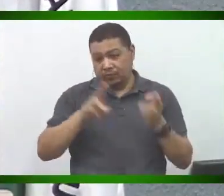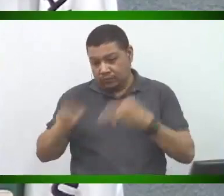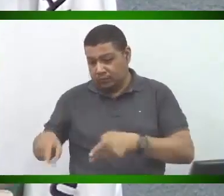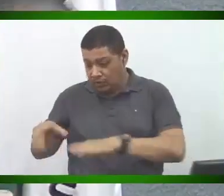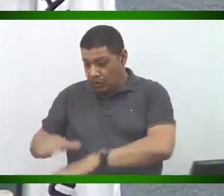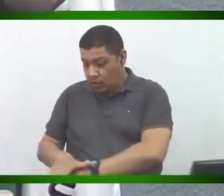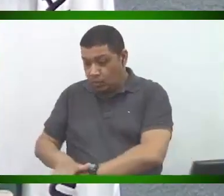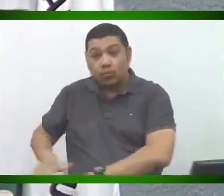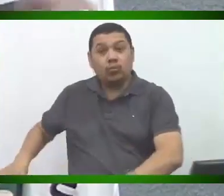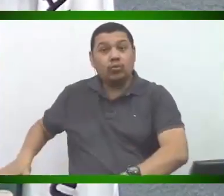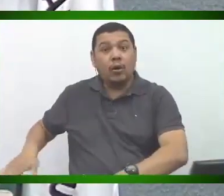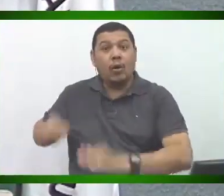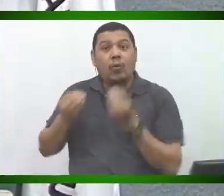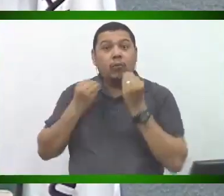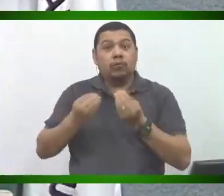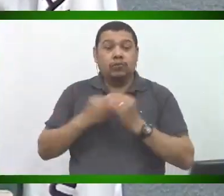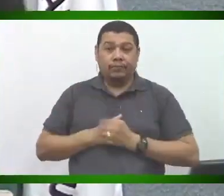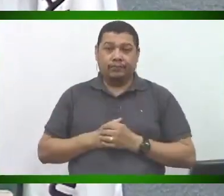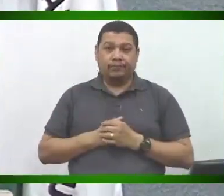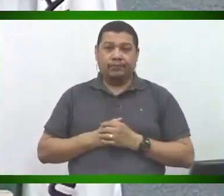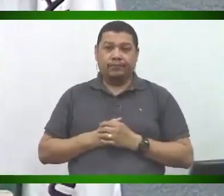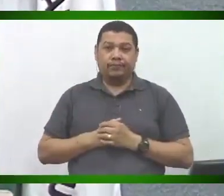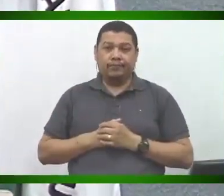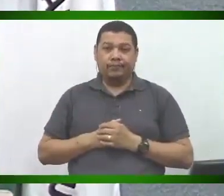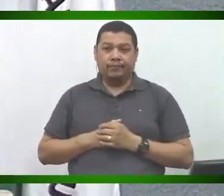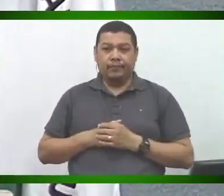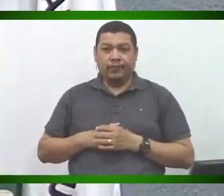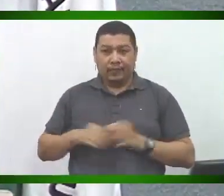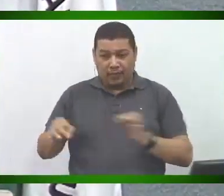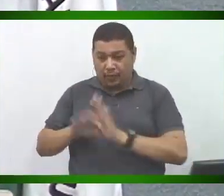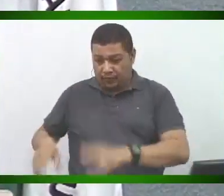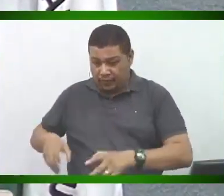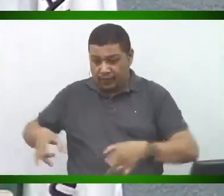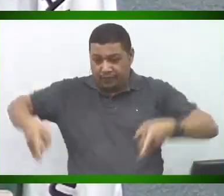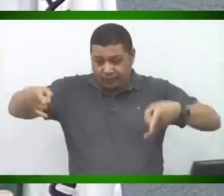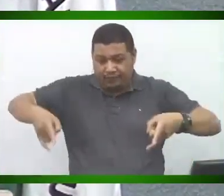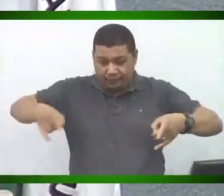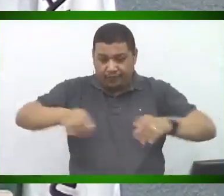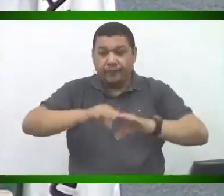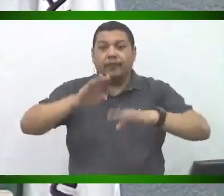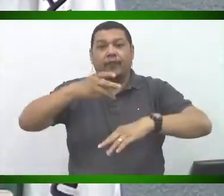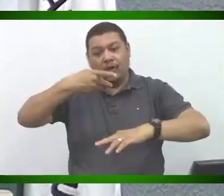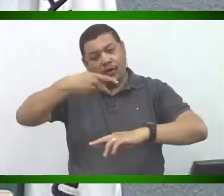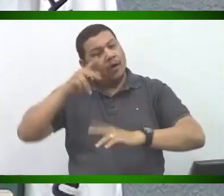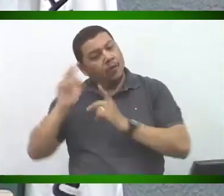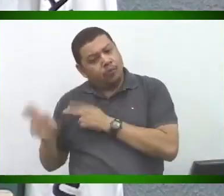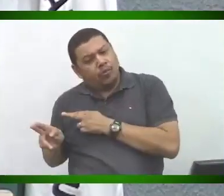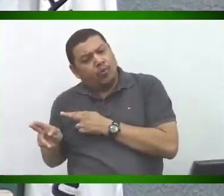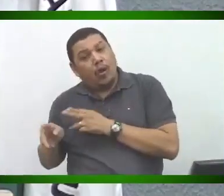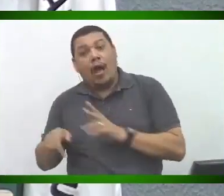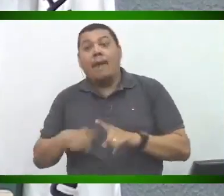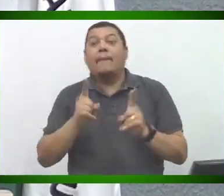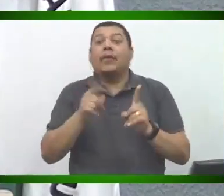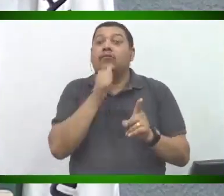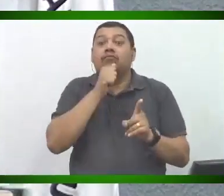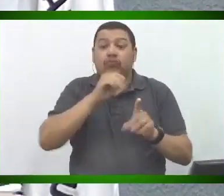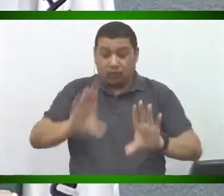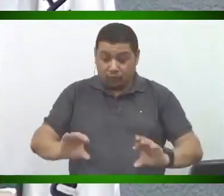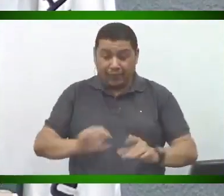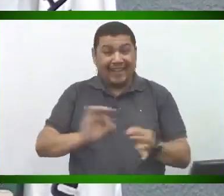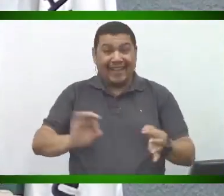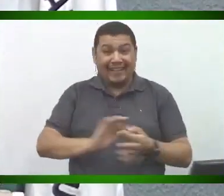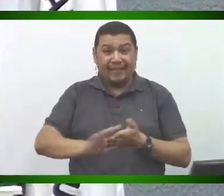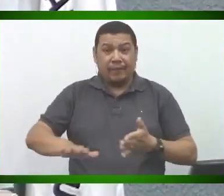chão, deitada em uma maca sem colchão. Isso é uma vergonha. E aí, esse secretário, ele quer fazer o quê,